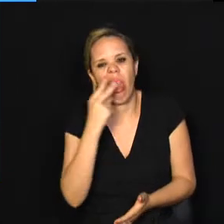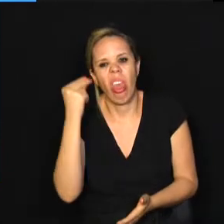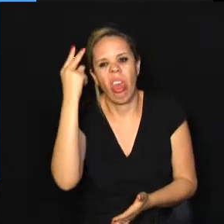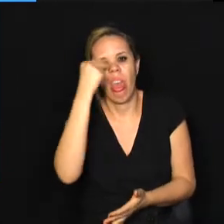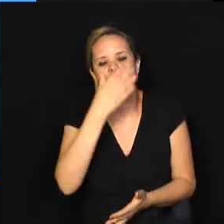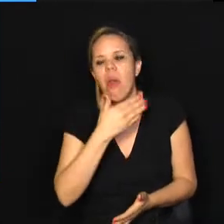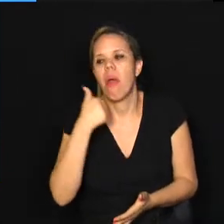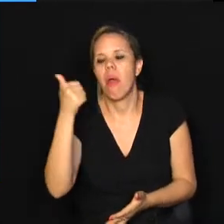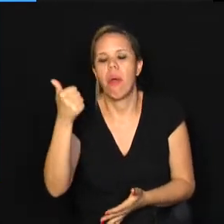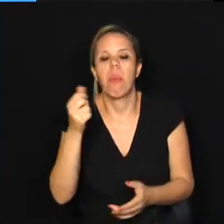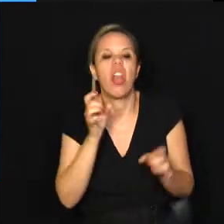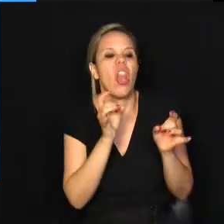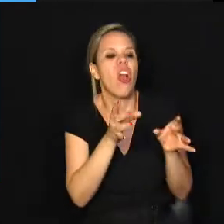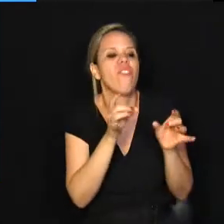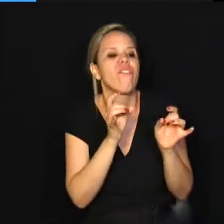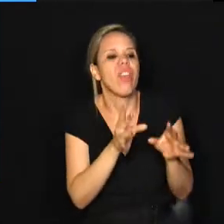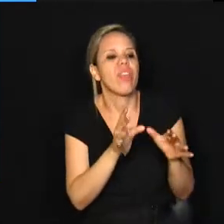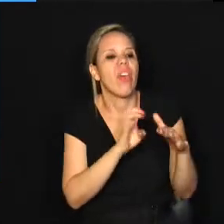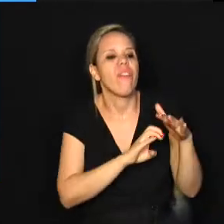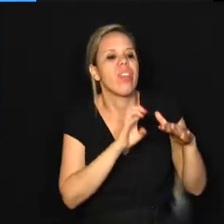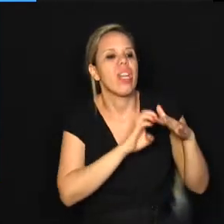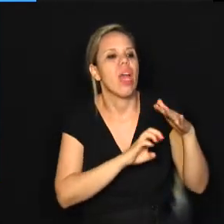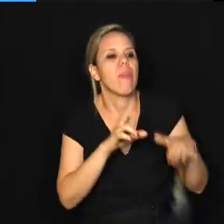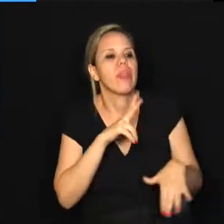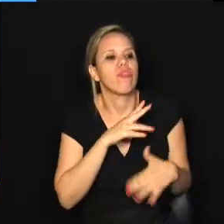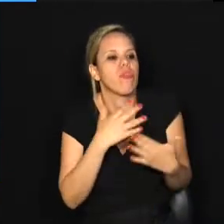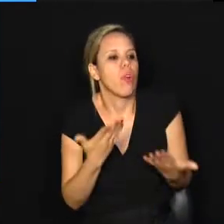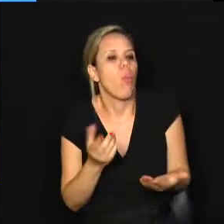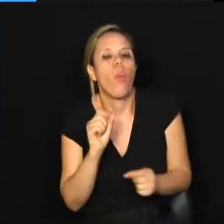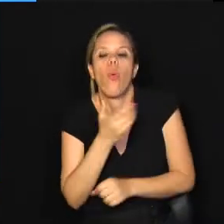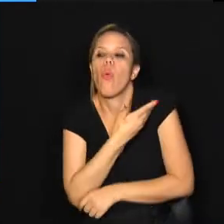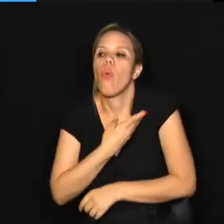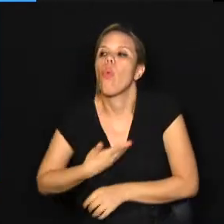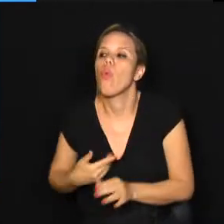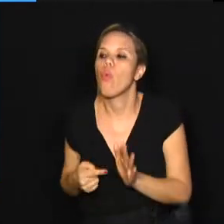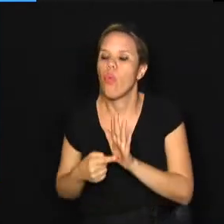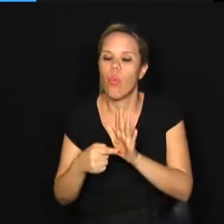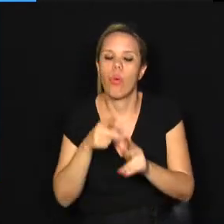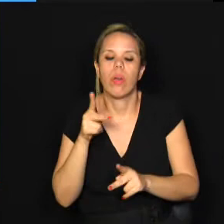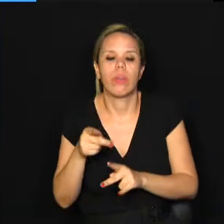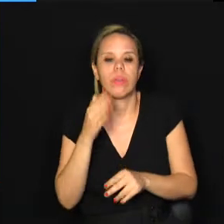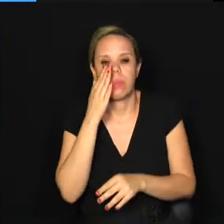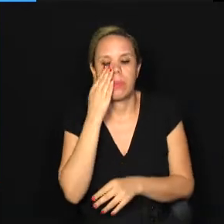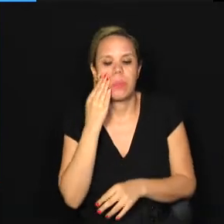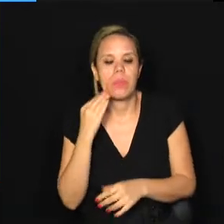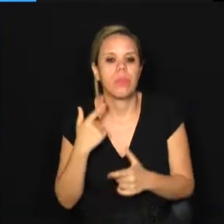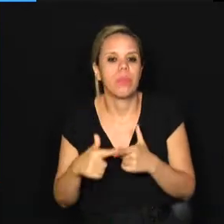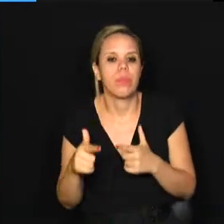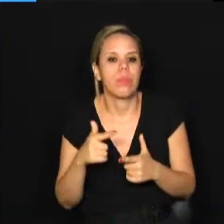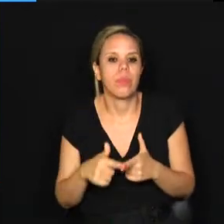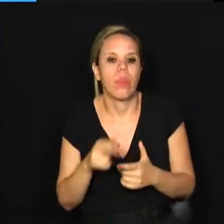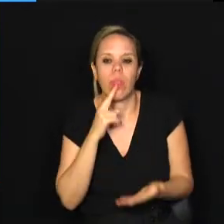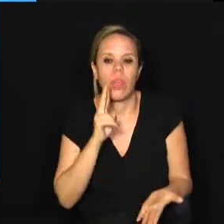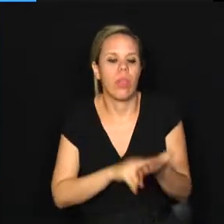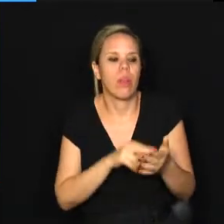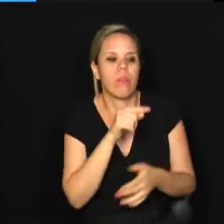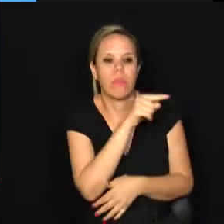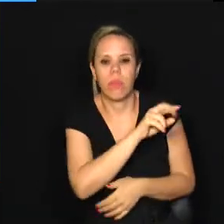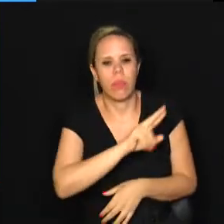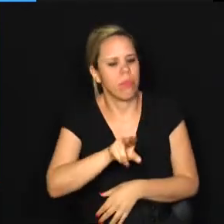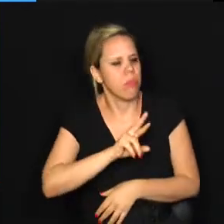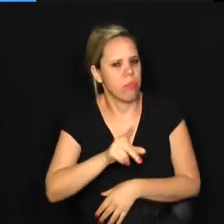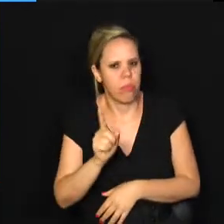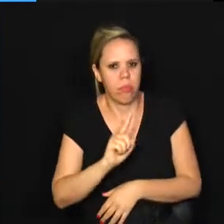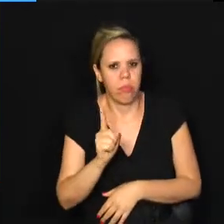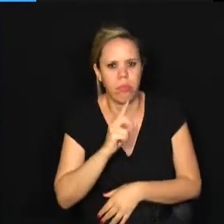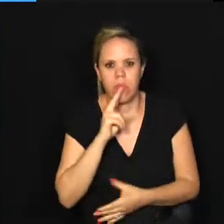melhor privatizar. Então, assim, o que o governo quer mostrar para a população é que o problema é nos Correios, e o problema não é nos